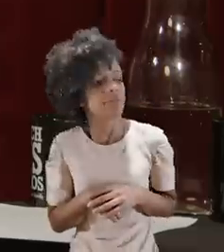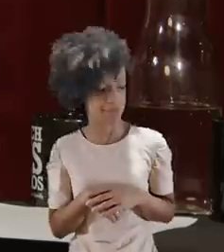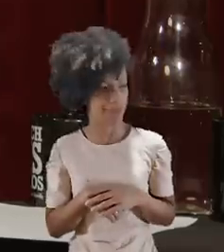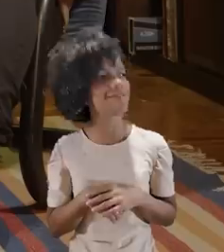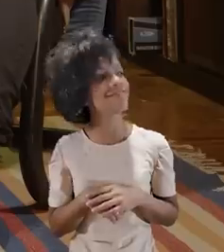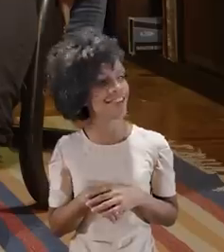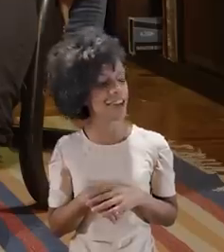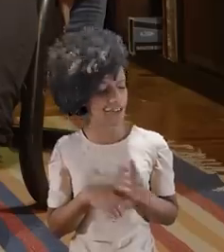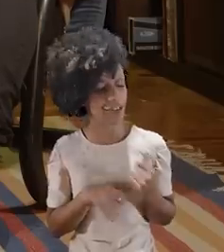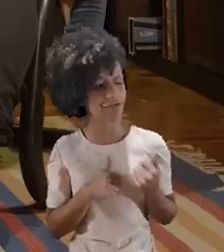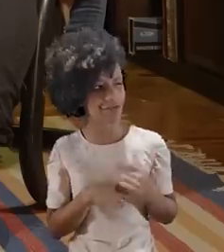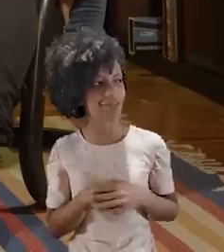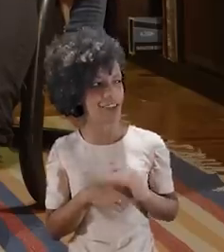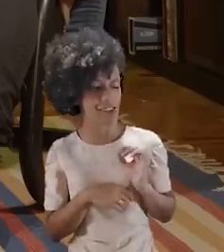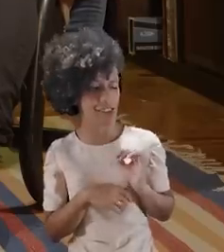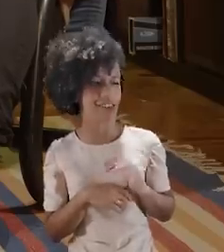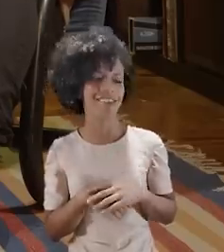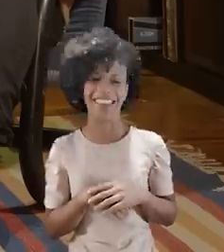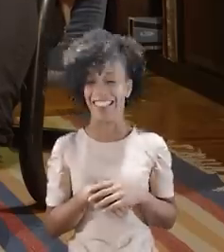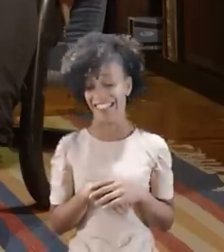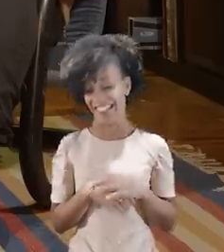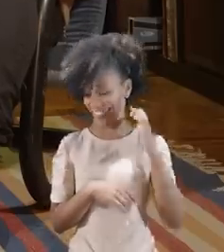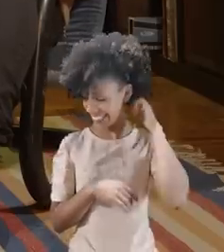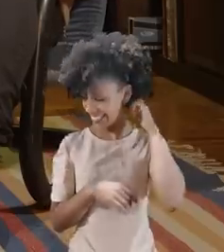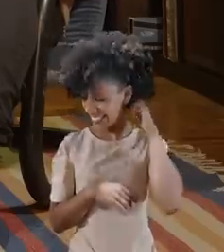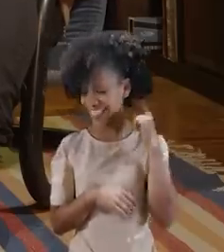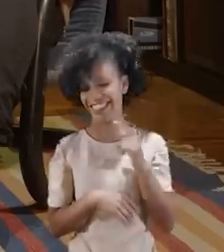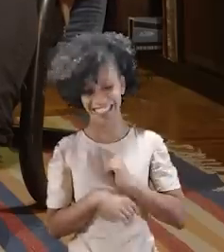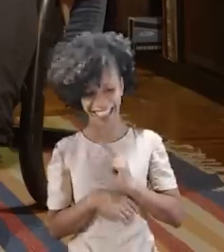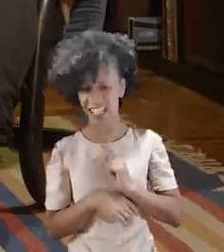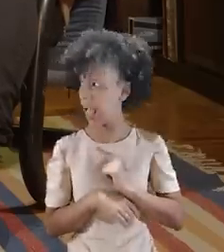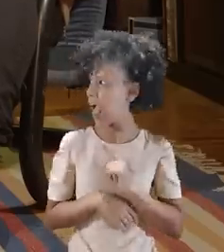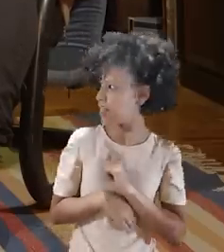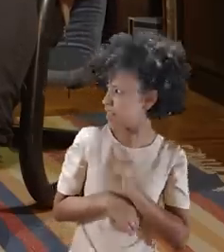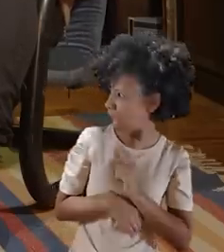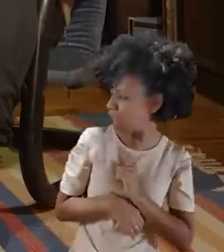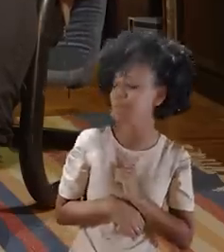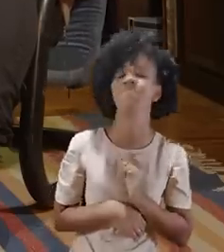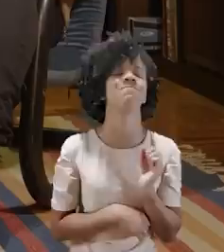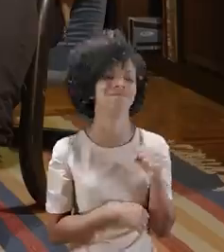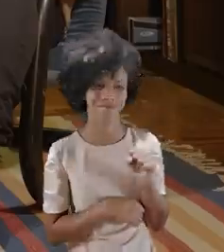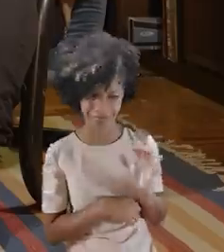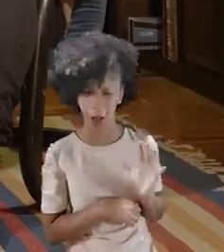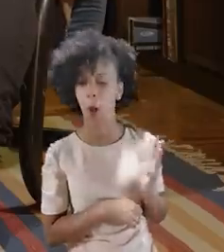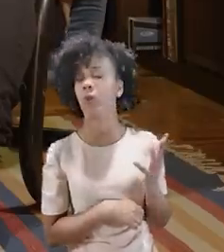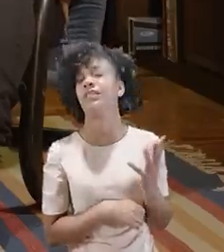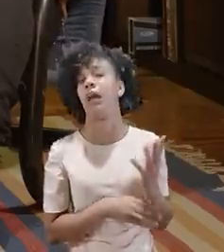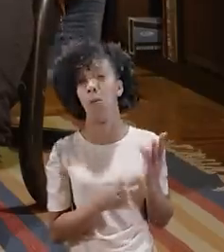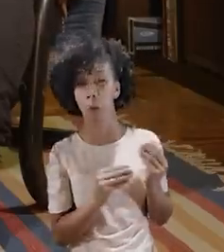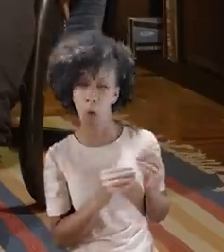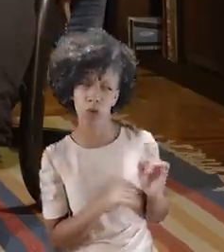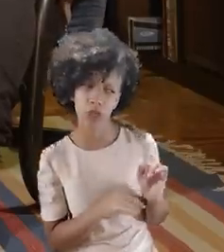cara fala mano a mãe fala fala fala muito vamos